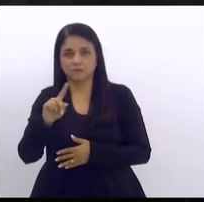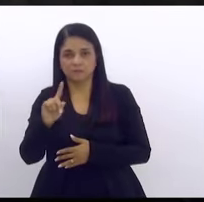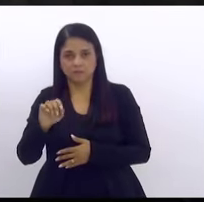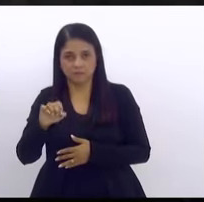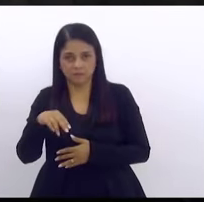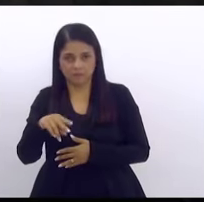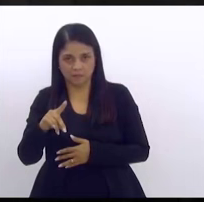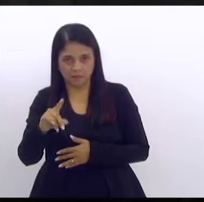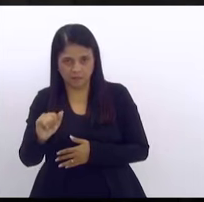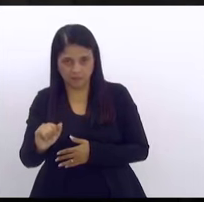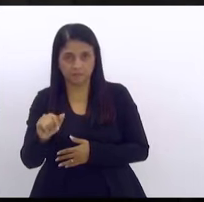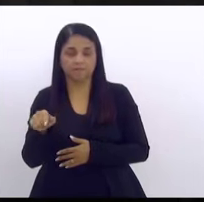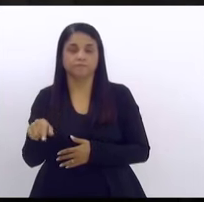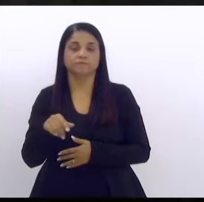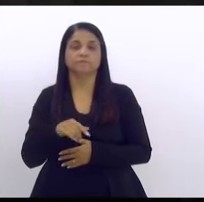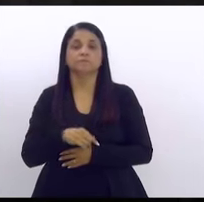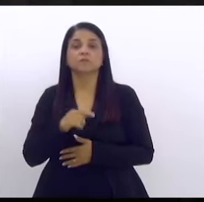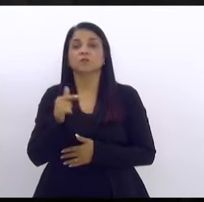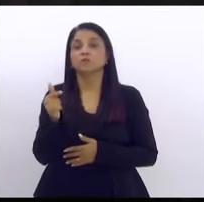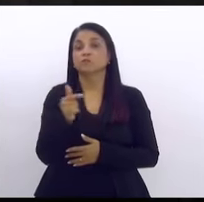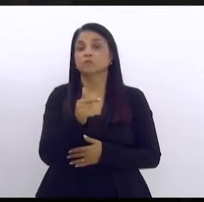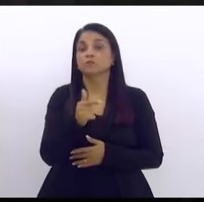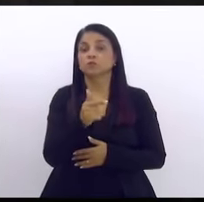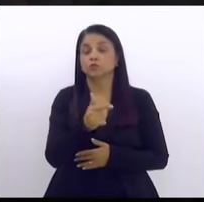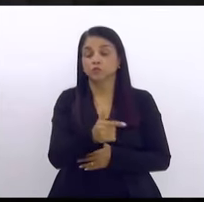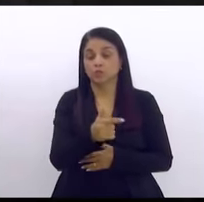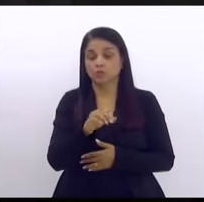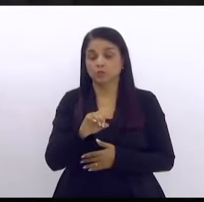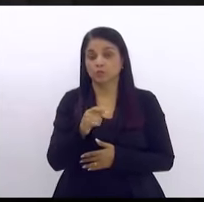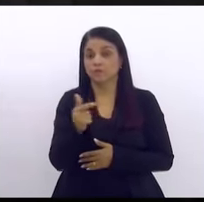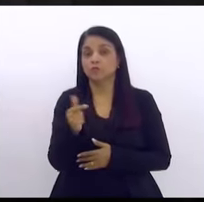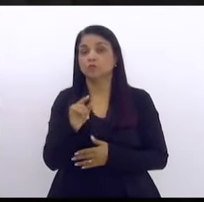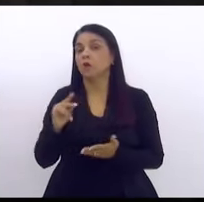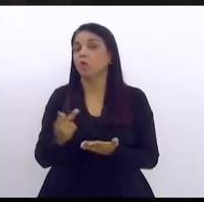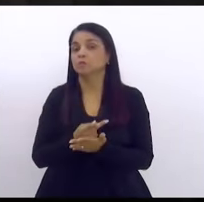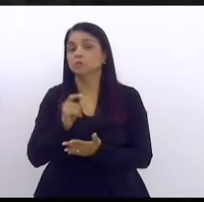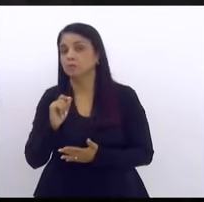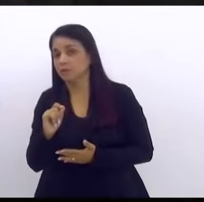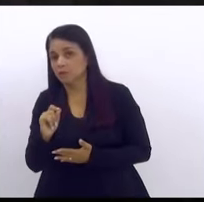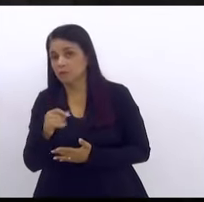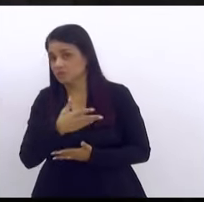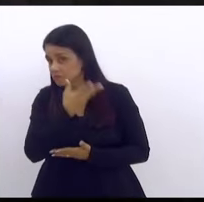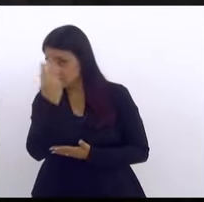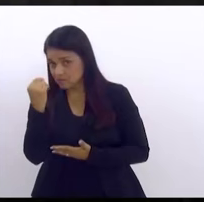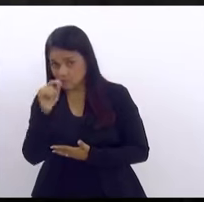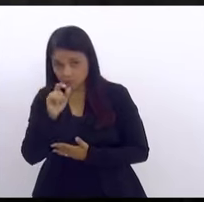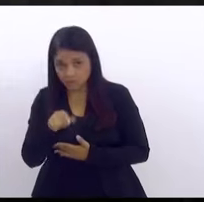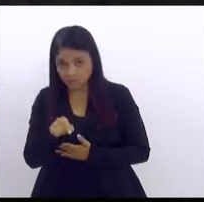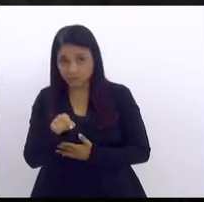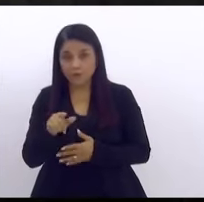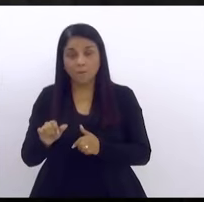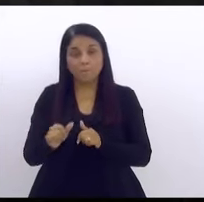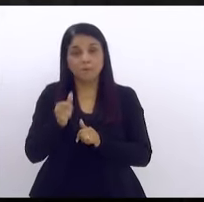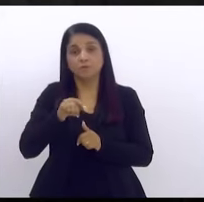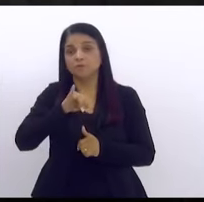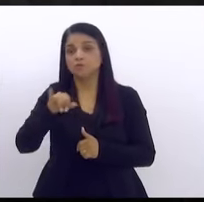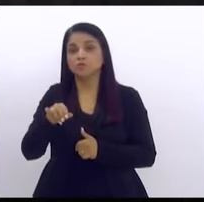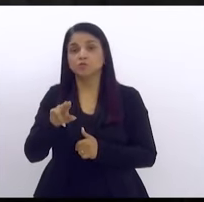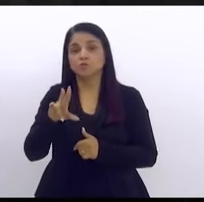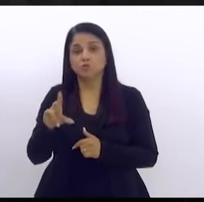que aconteceu em 22? As pessoas esquecem. 1º de julho foi promulgada essas